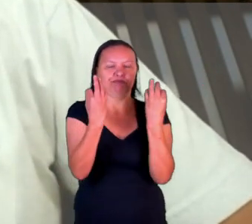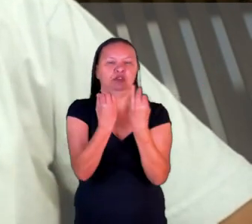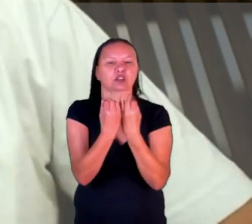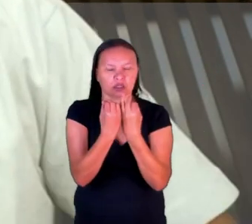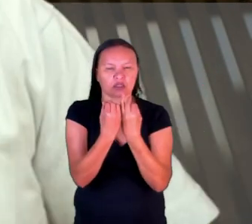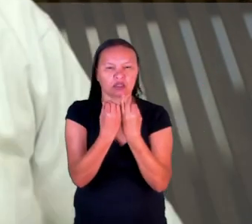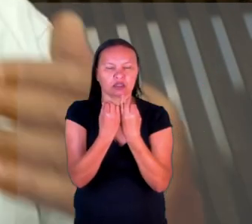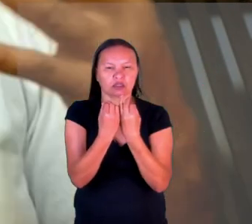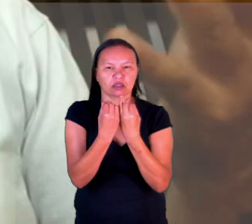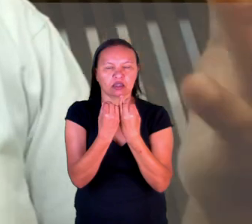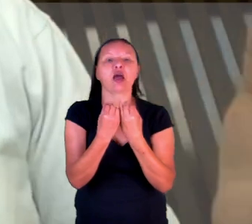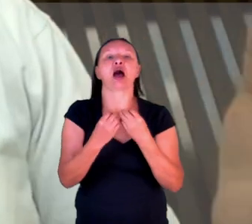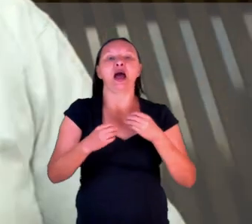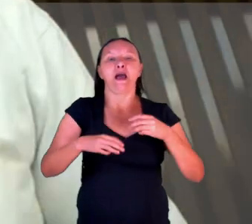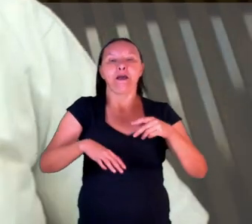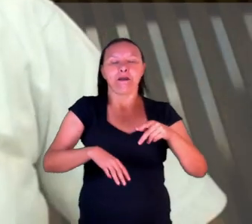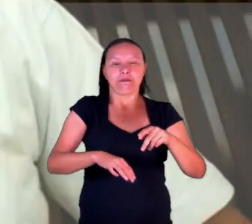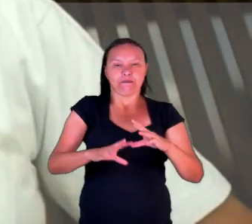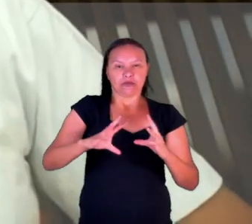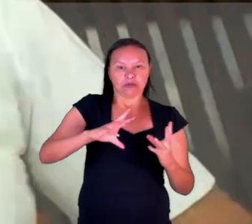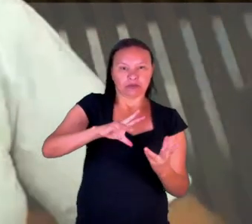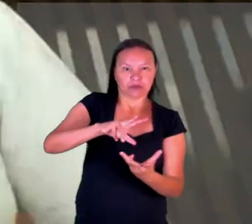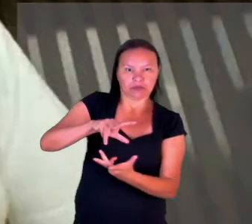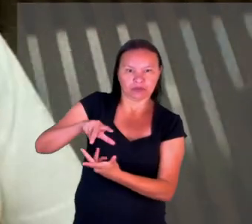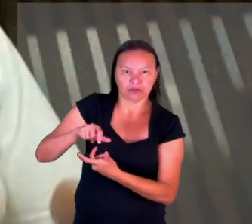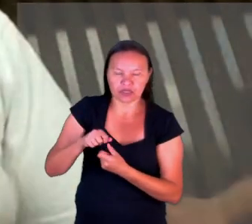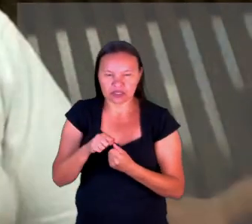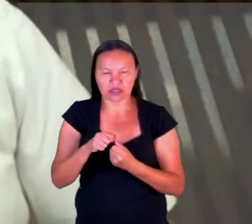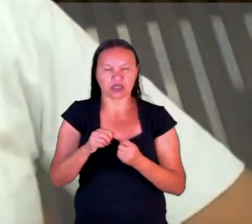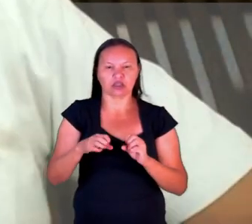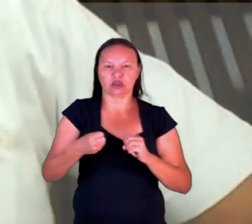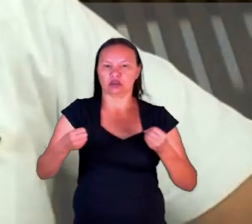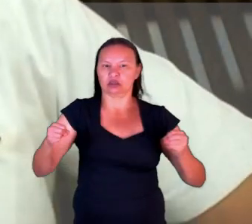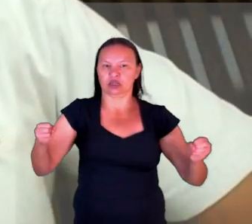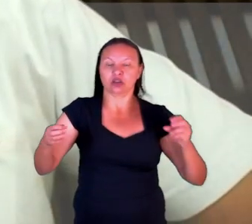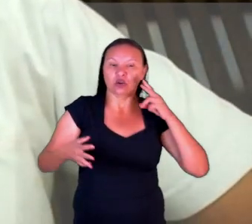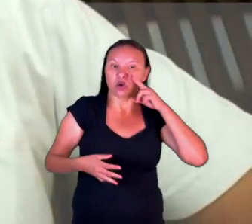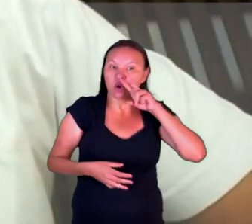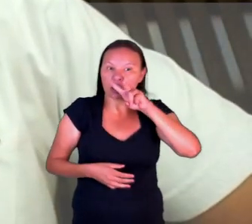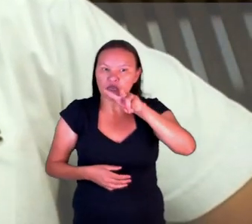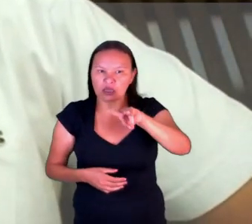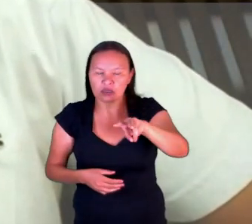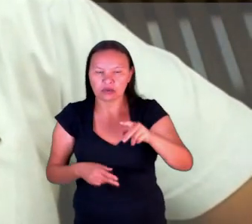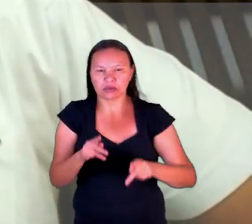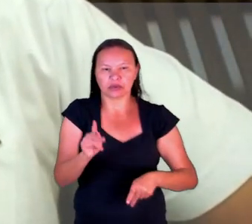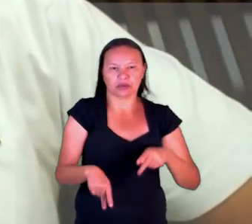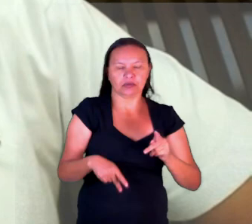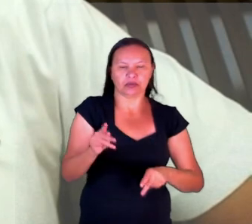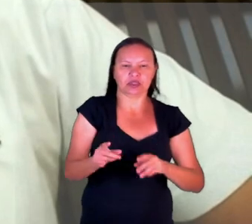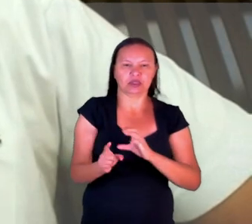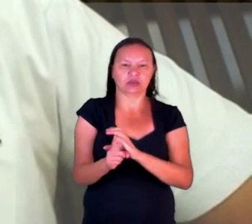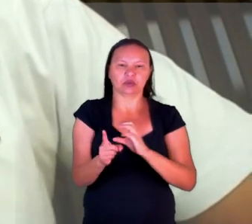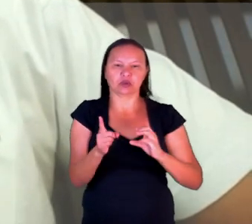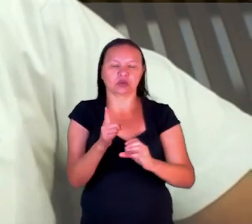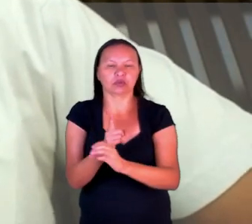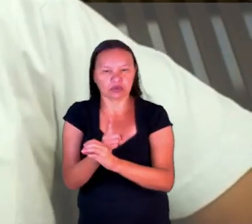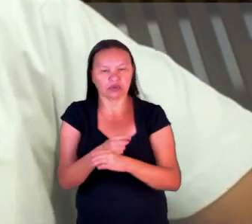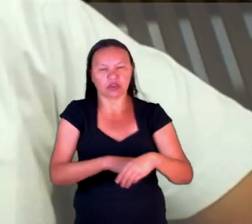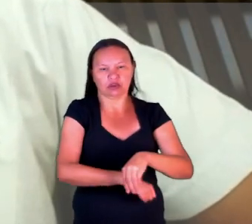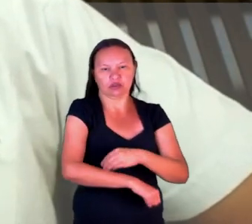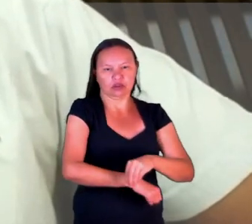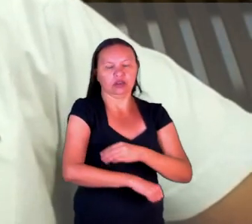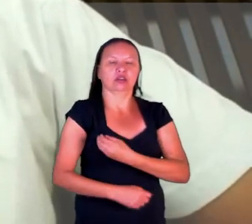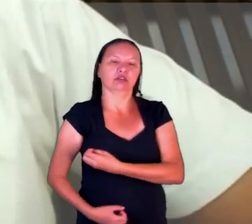grande e aí no movimento olhando eh eh para essa população dialogando com ela e vivendo na rua né